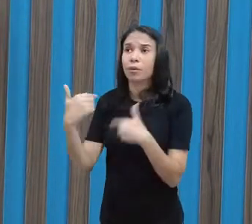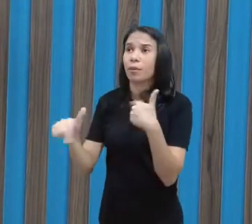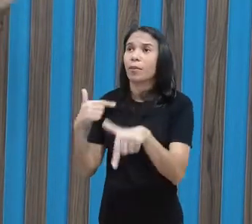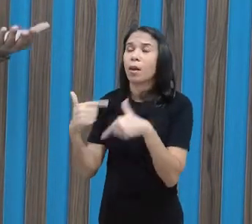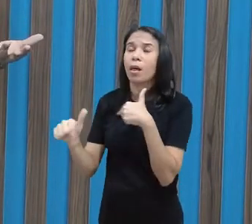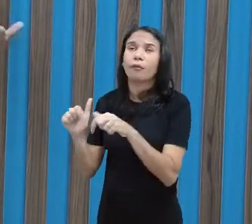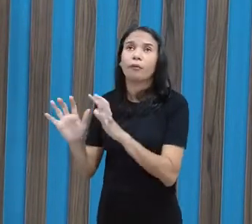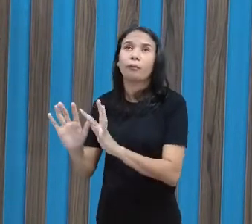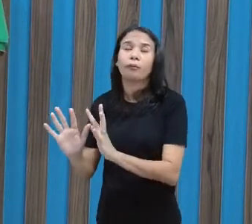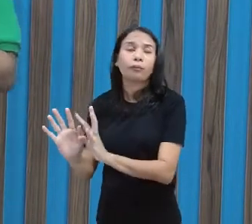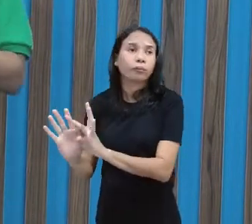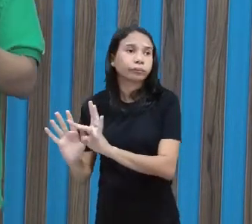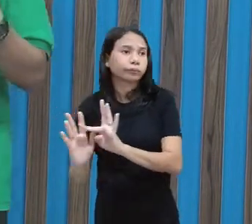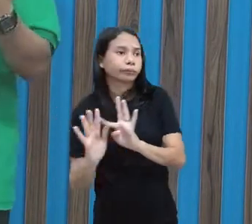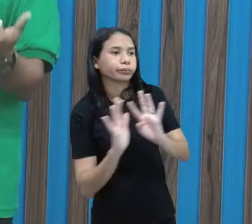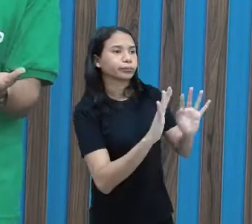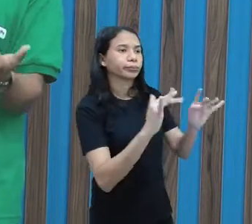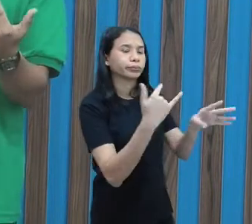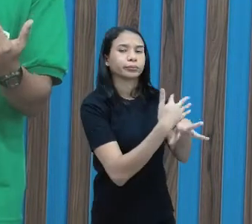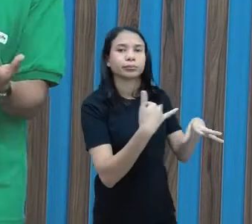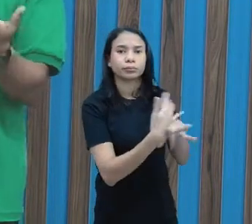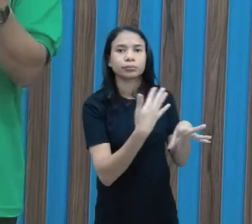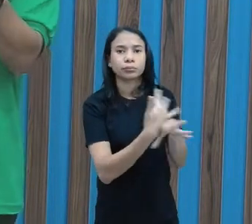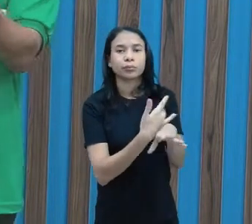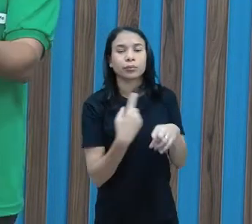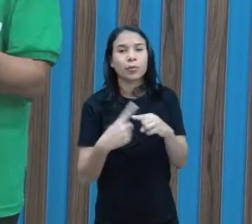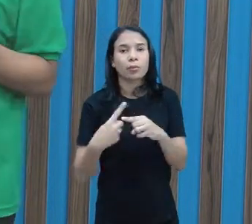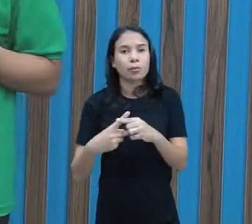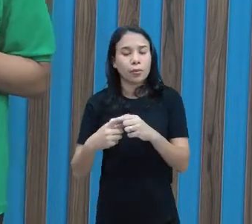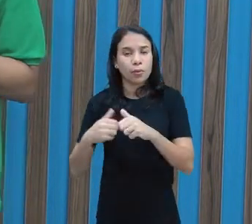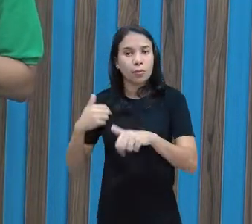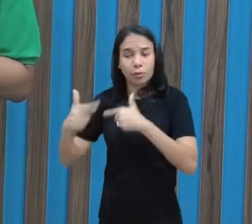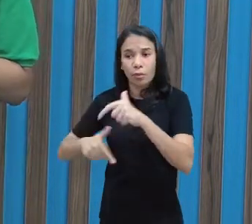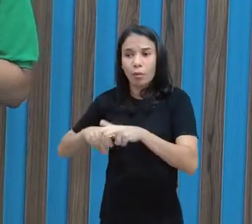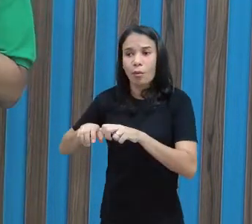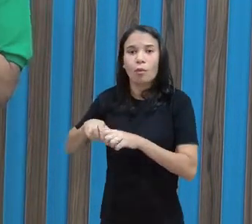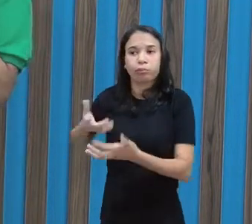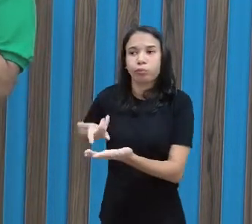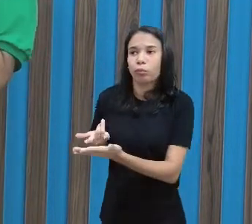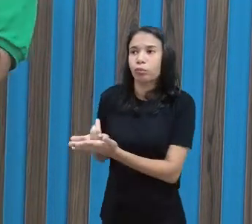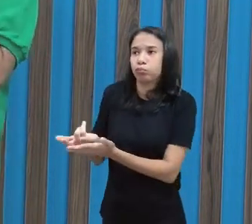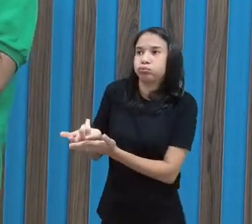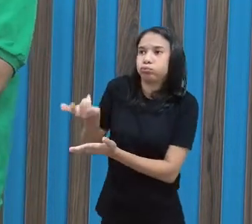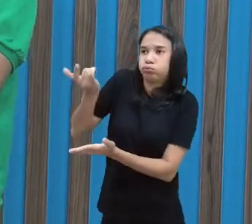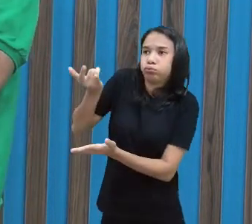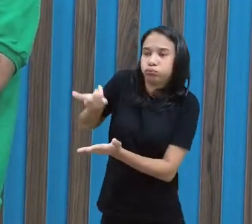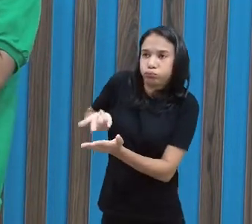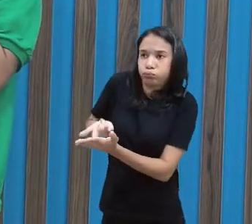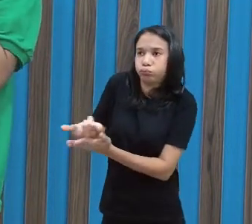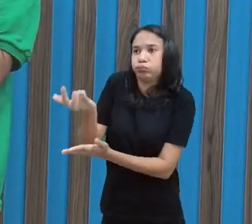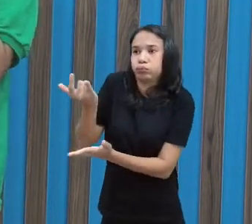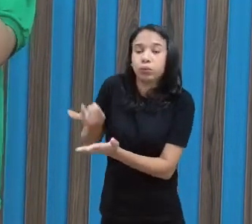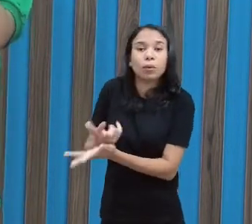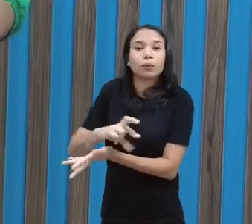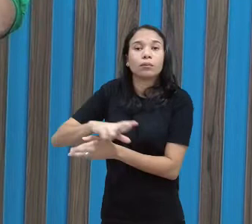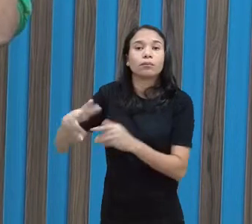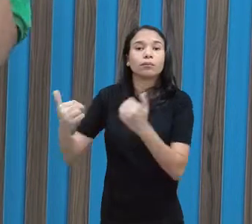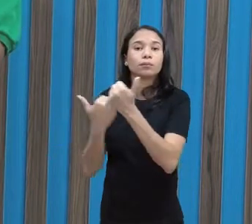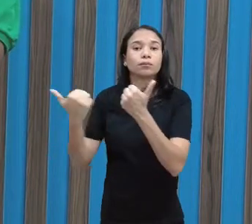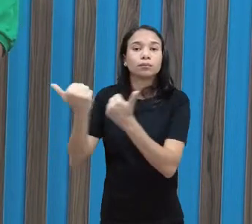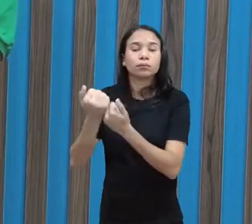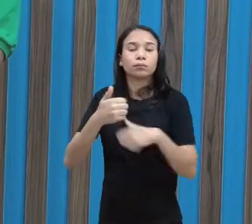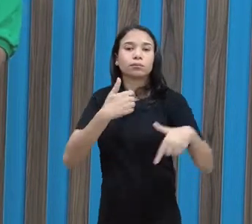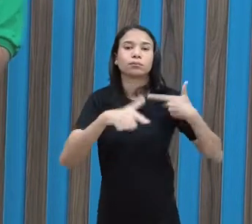um trator, ele substitui a mão de obra humana. Tá entendendo? Então veja como existe uma